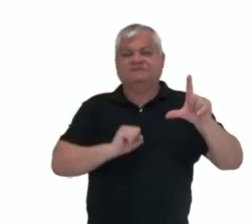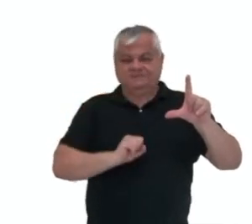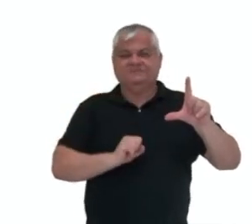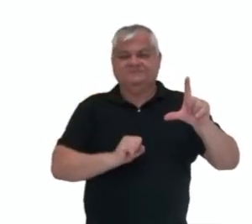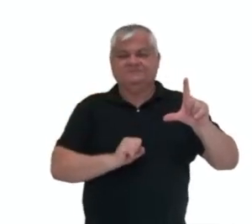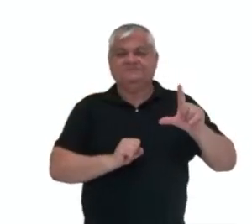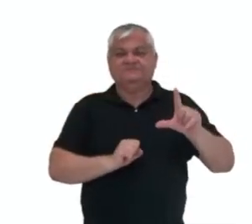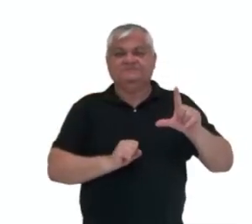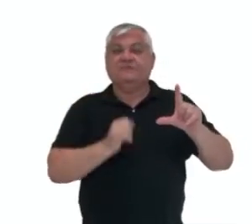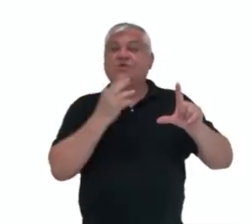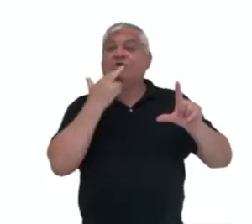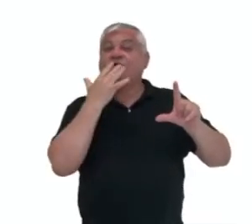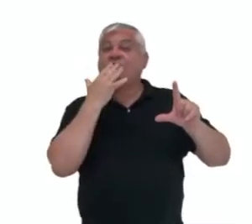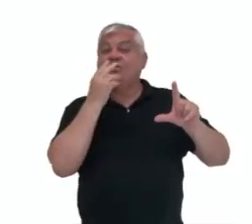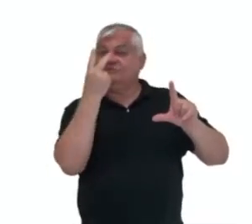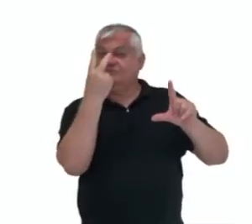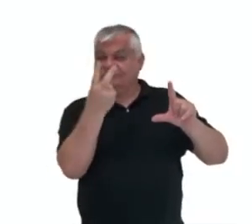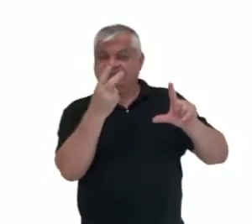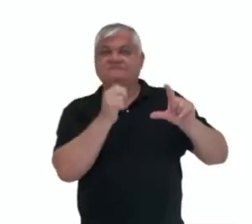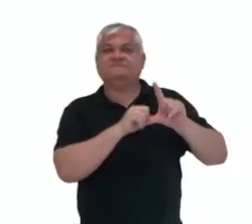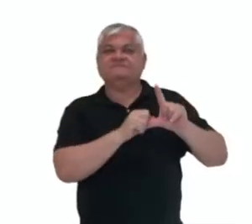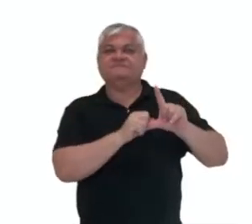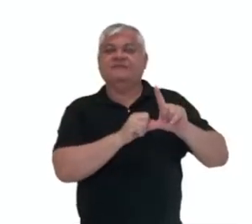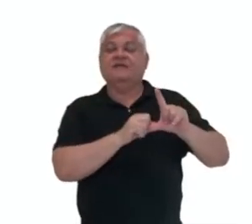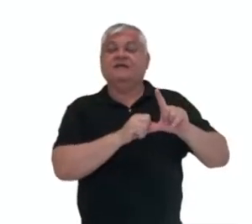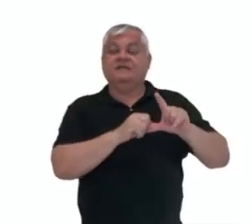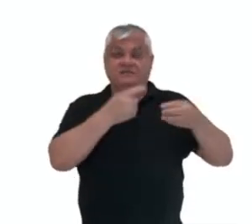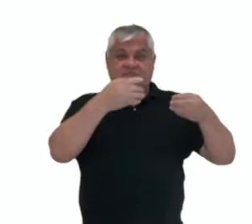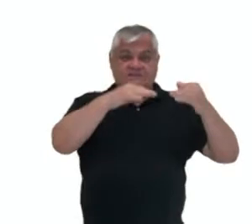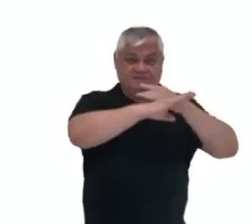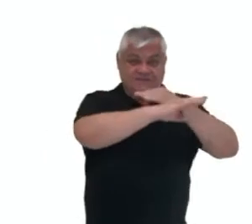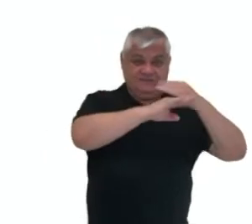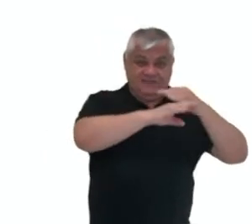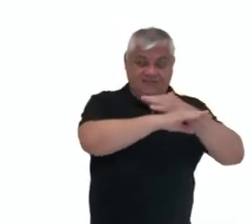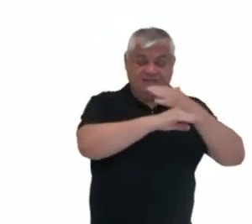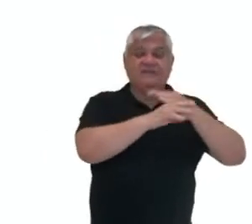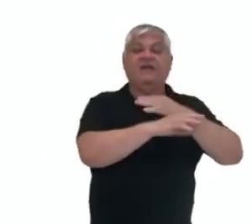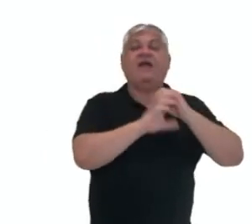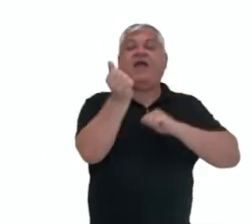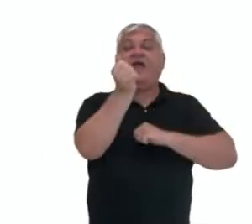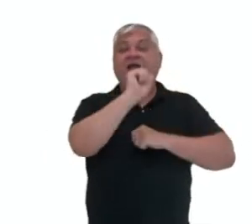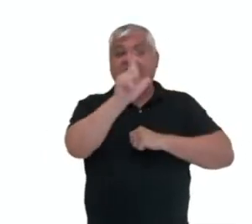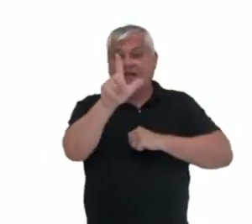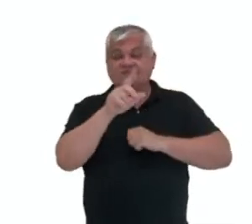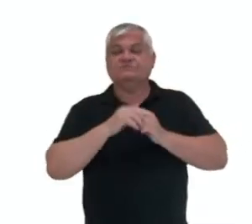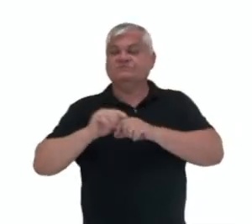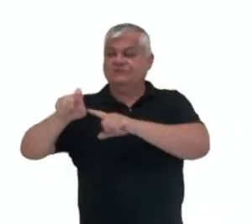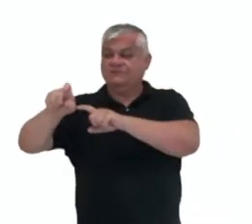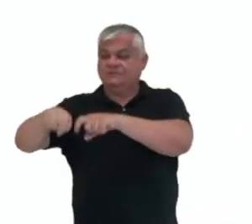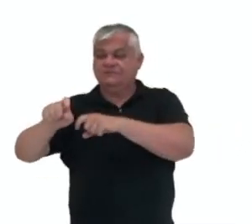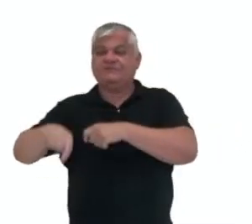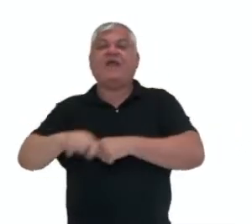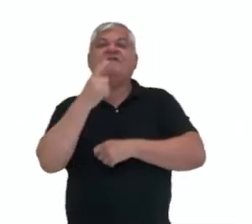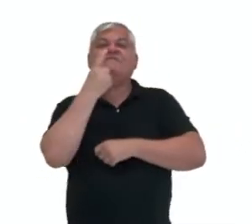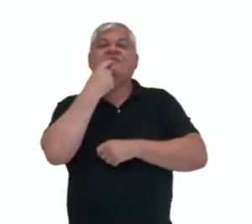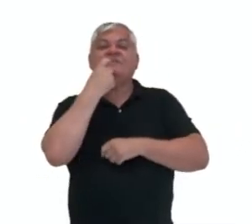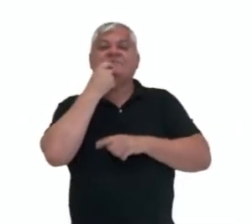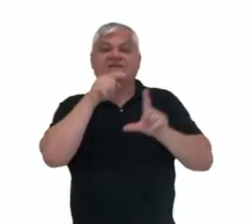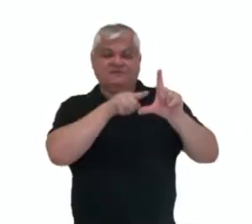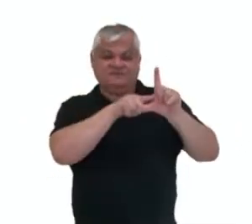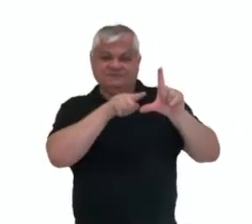Tá? A urbana está representada pela azul e a vermelhinha ali está representando a rural. Então, a gente consegue, no